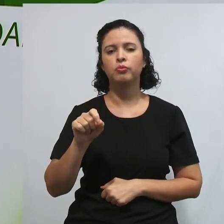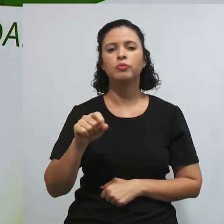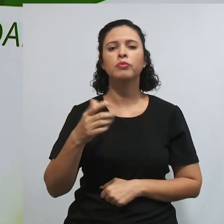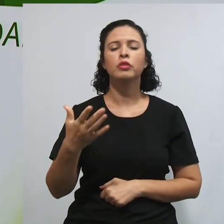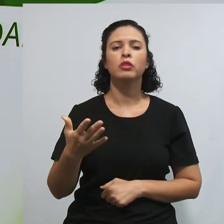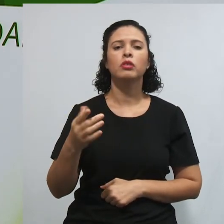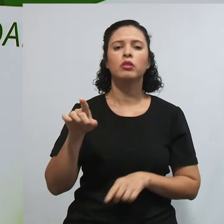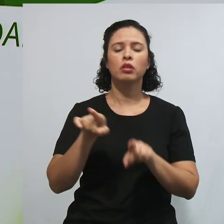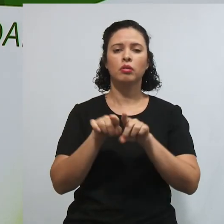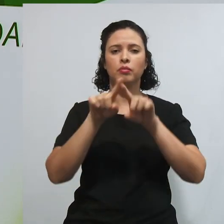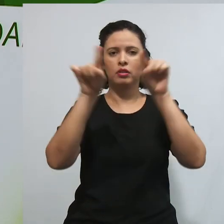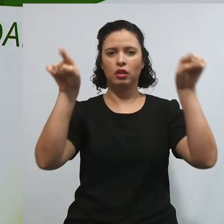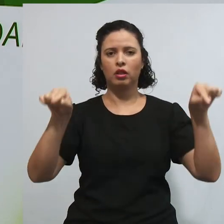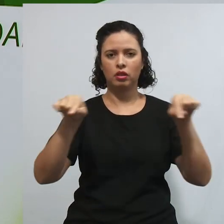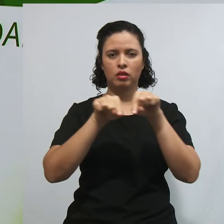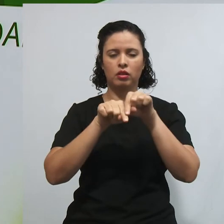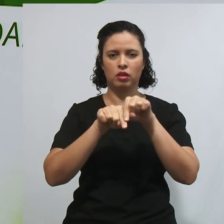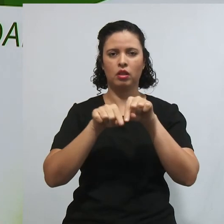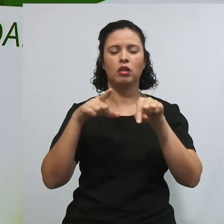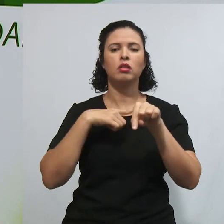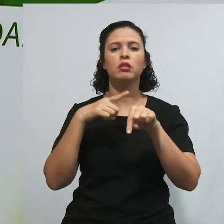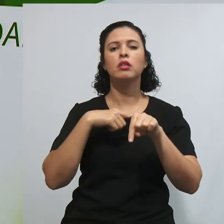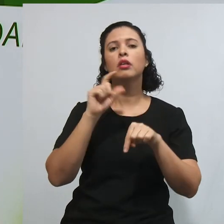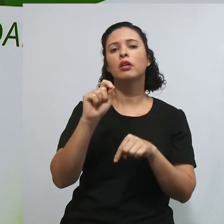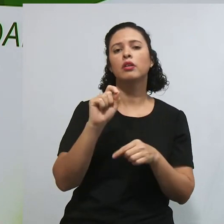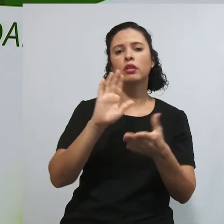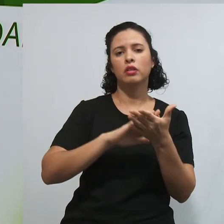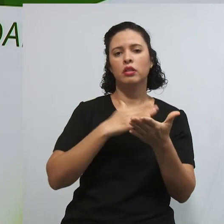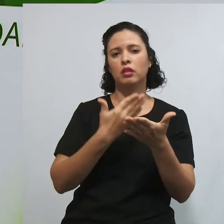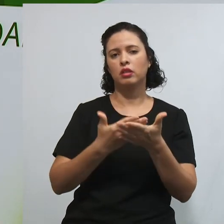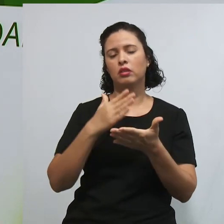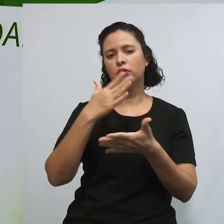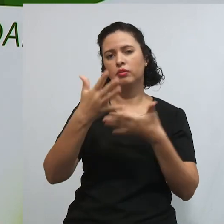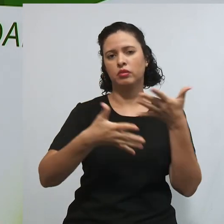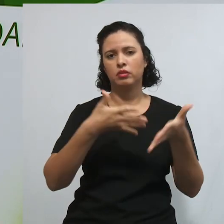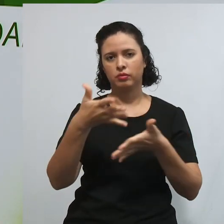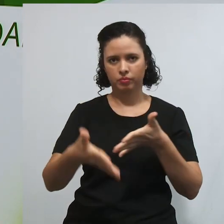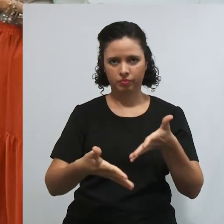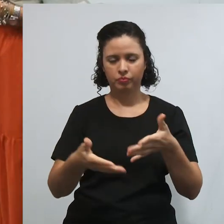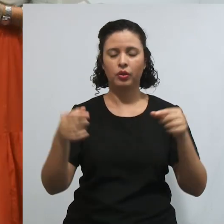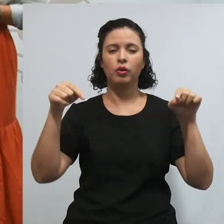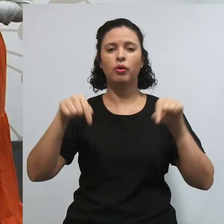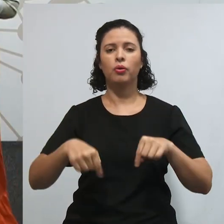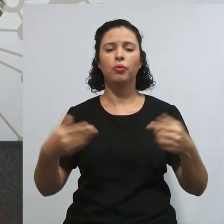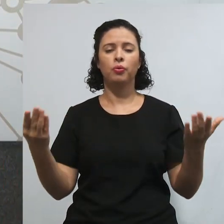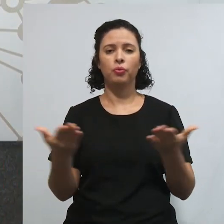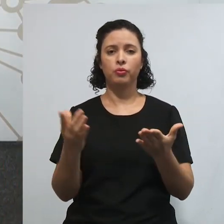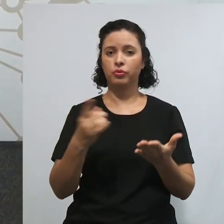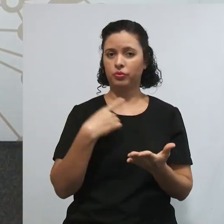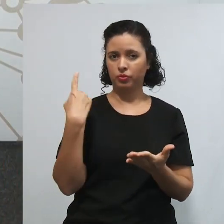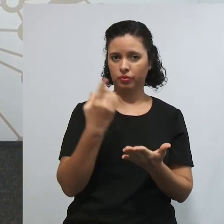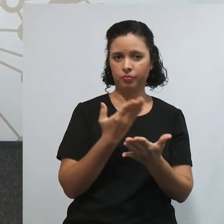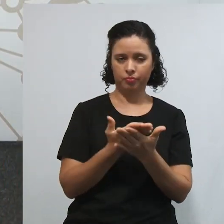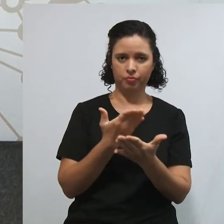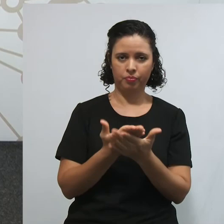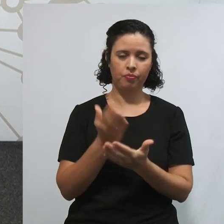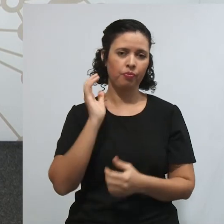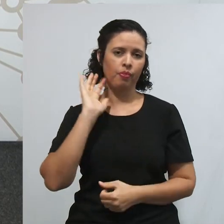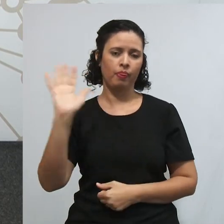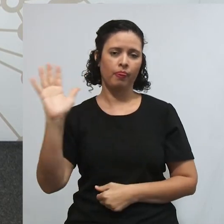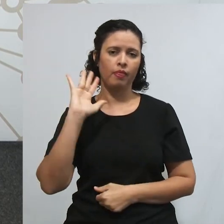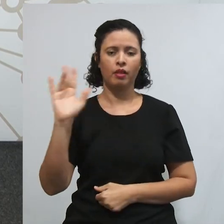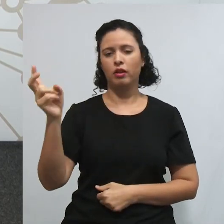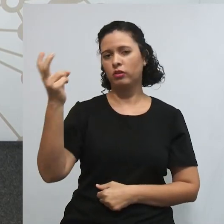longa. No canto direito da tela está a intérprete de Libras. Na aula de hoje, nós vamos estudar a